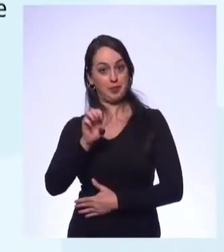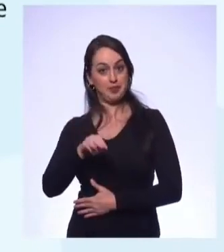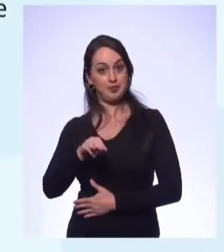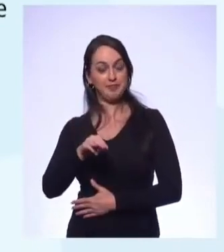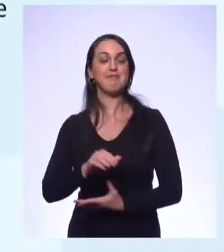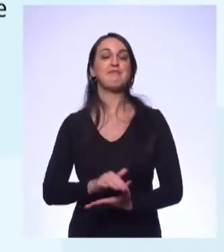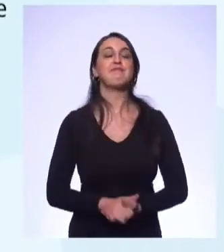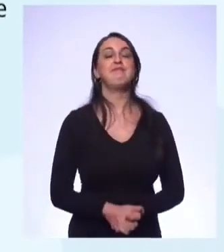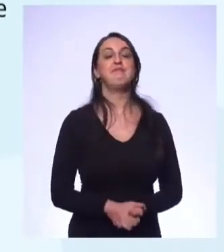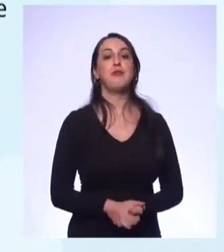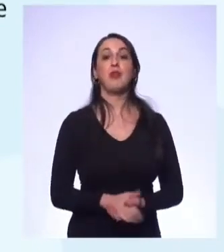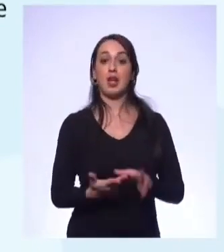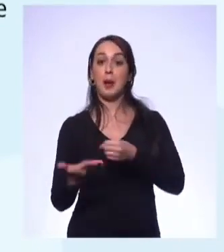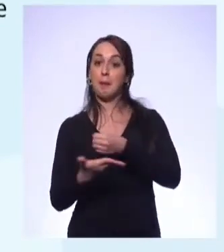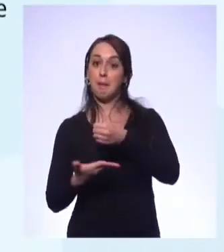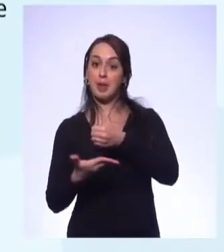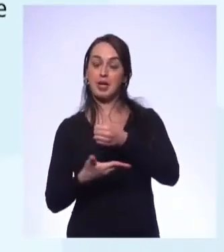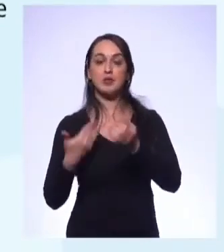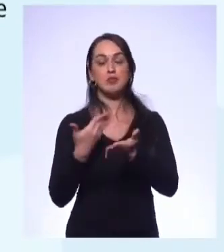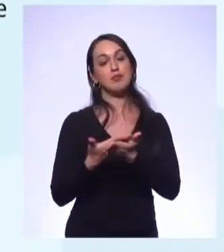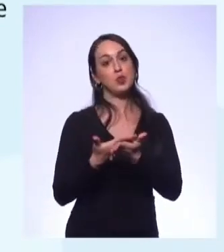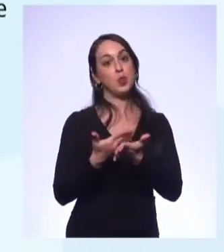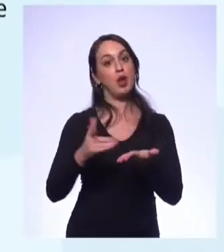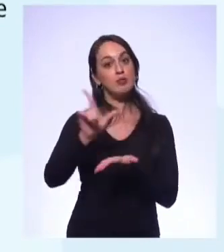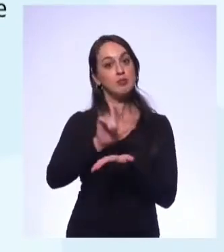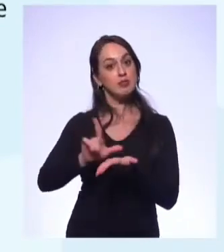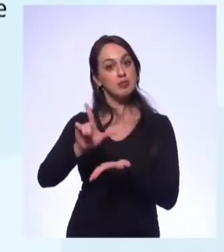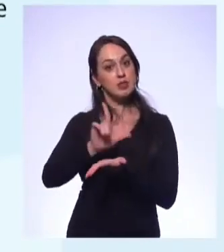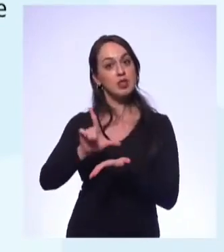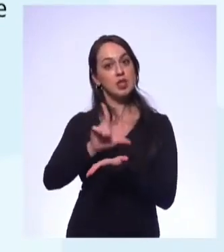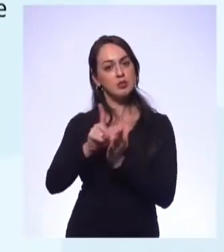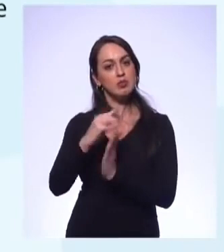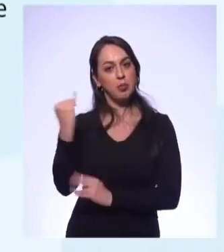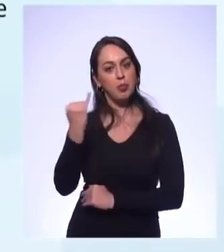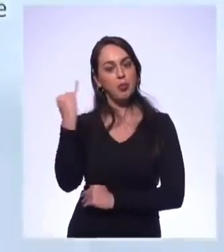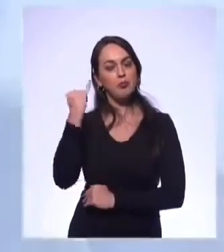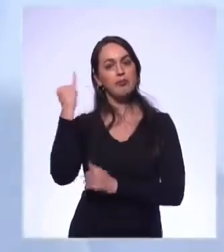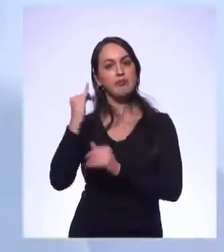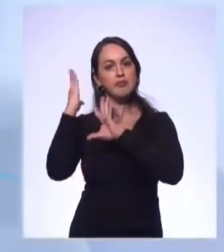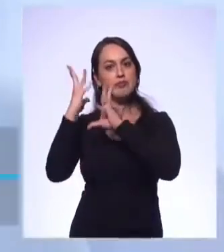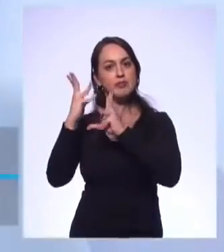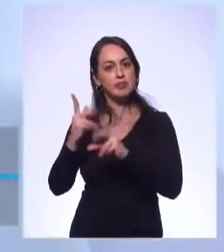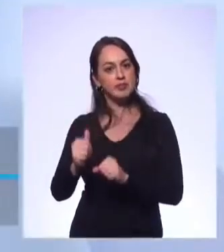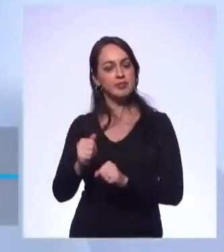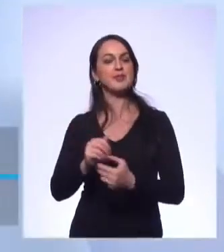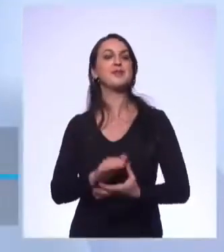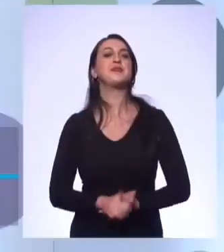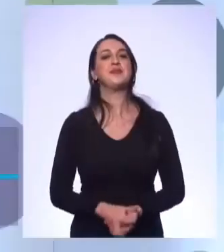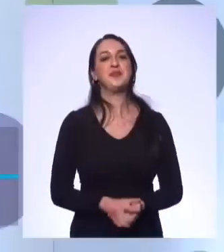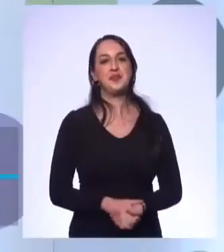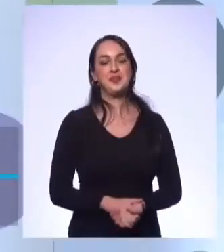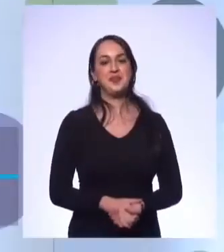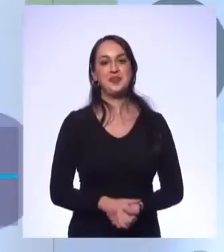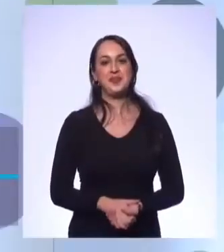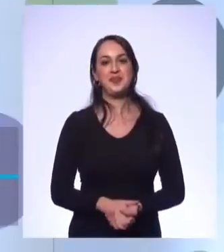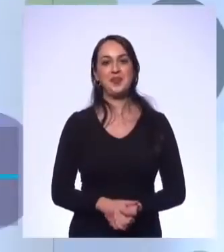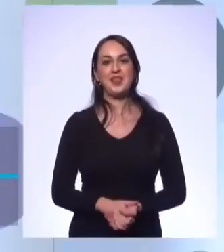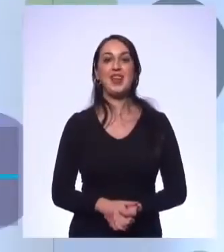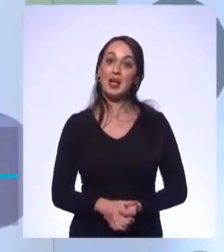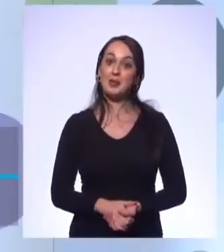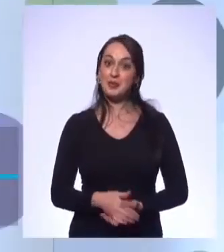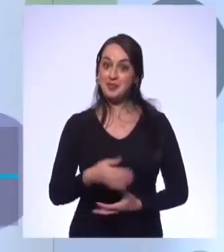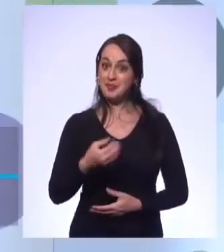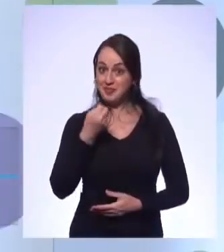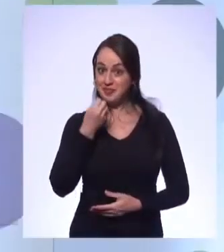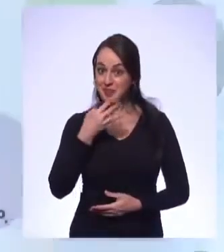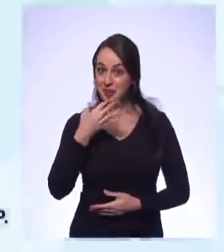estudo da literatura, né? Isso. Então, é sempre importante estar revisando, estar dando uma outra olhada. Bora lá para a nossa acolhida, coloca